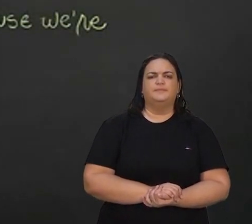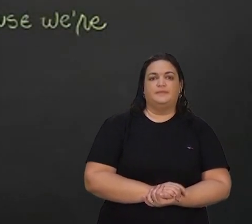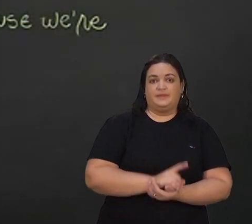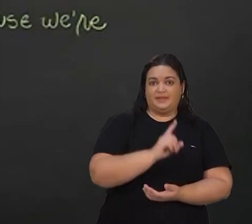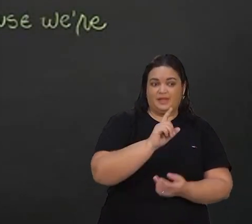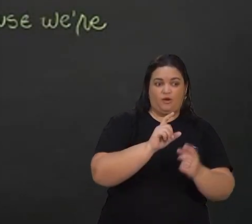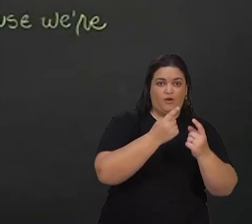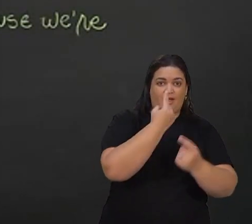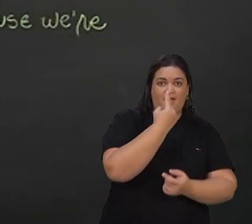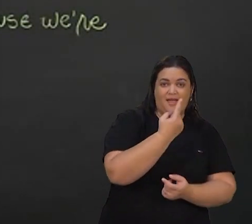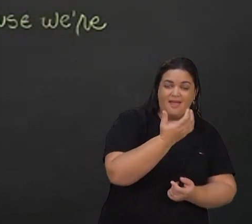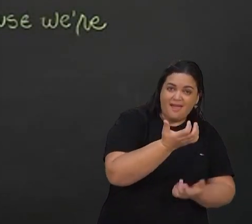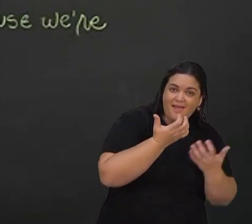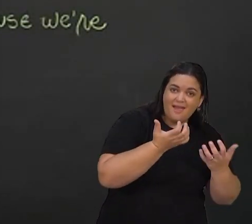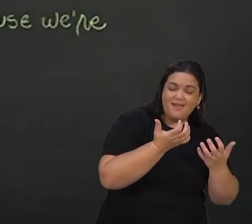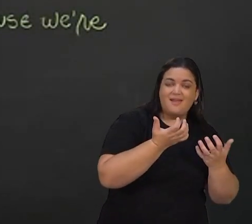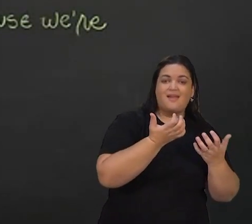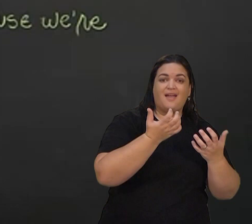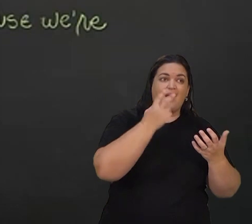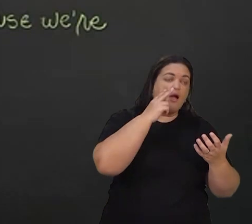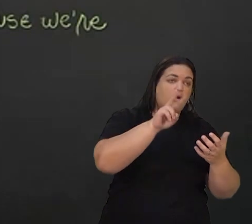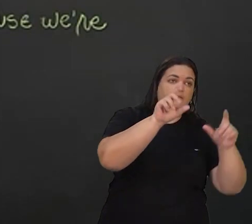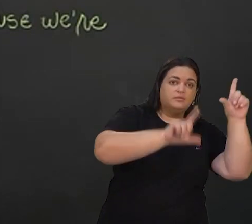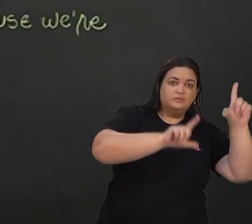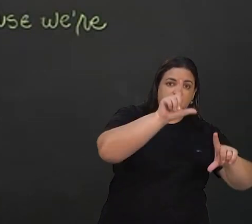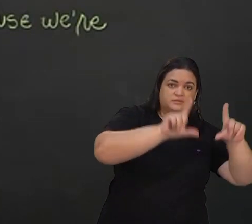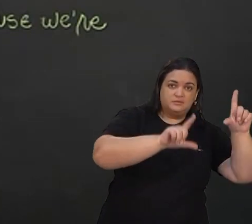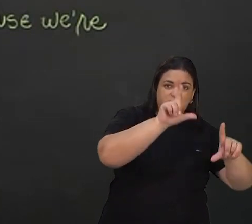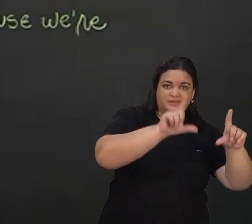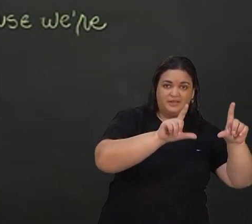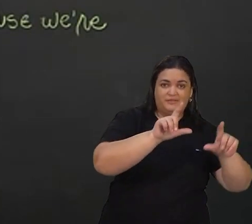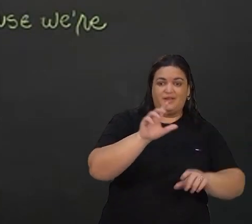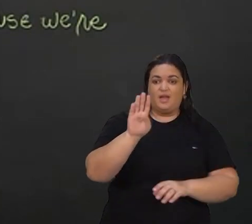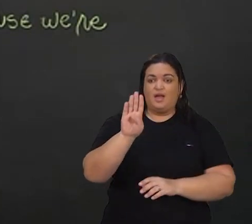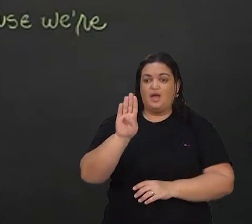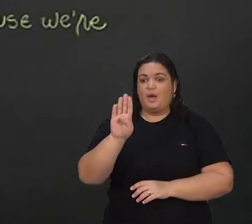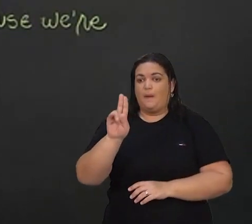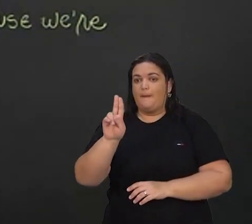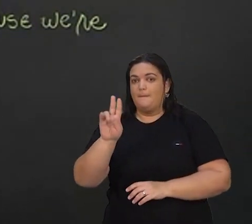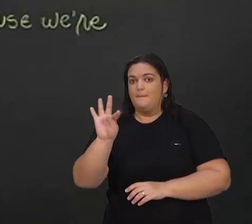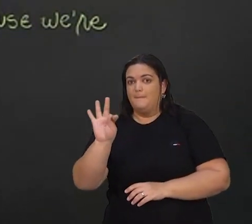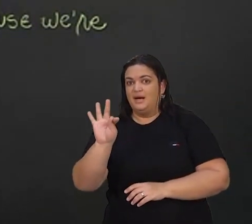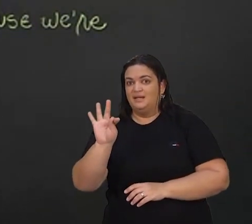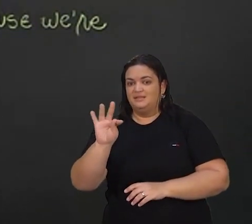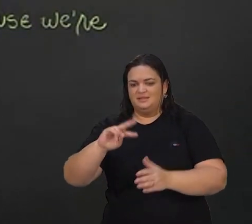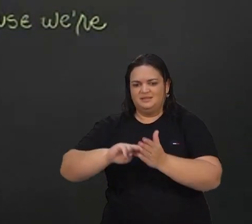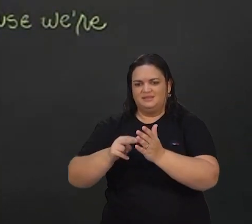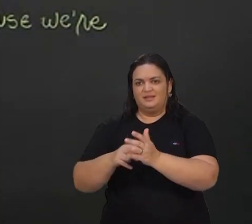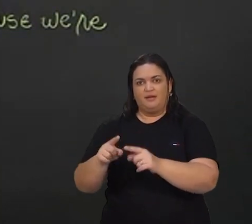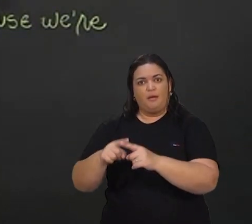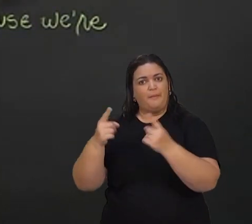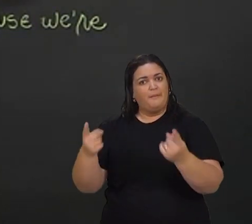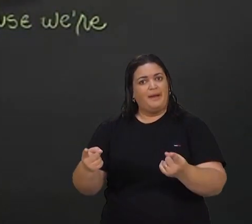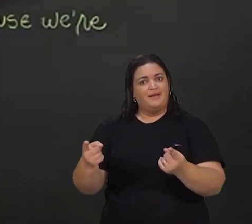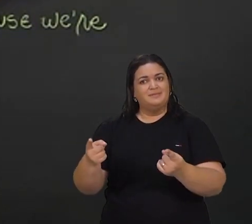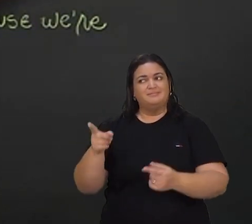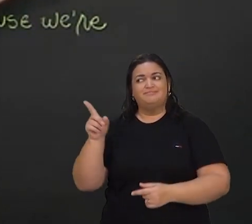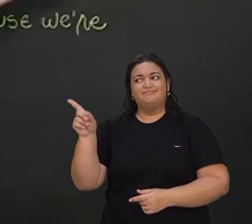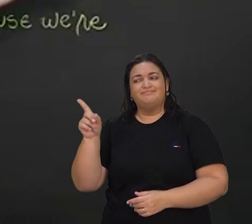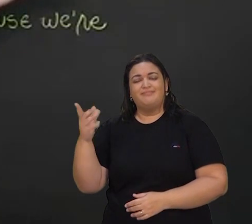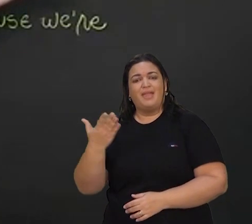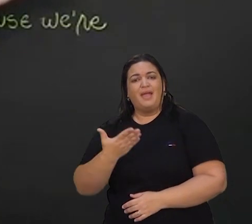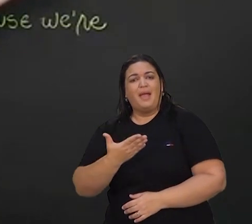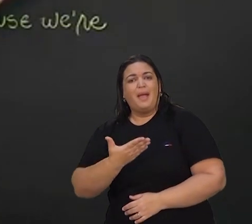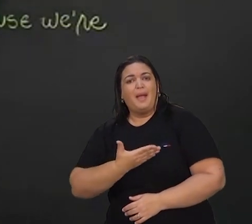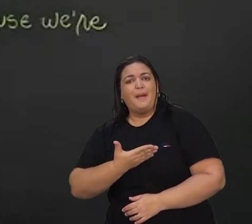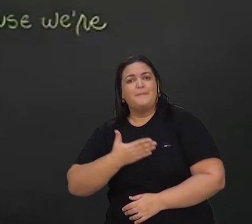quero assistir TV. But, mas, my friend wants to